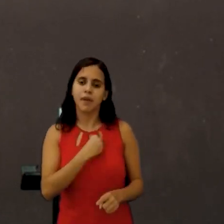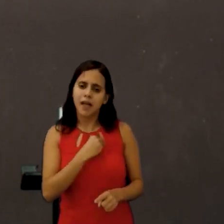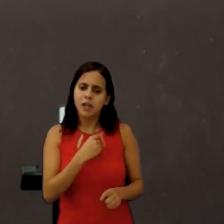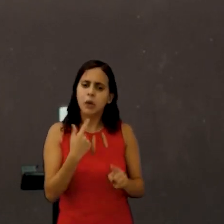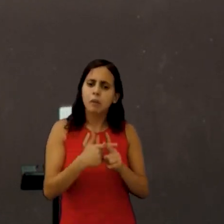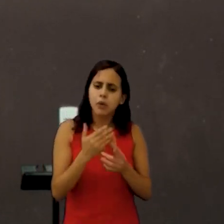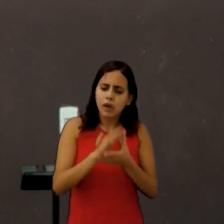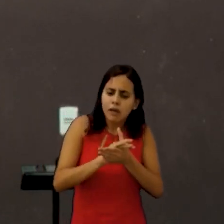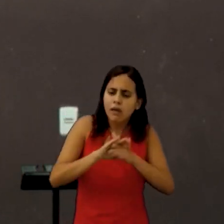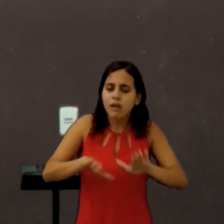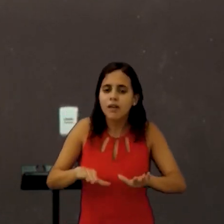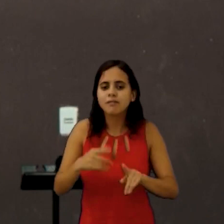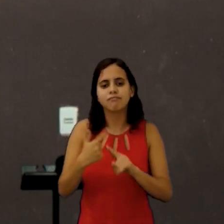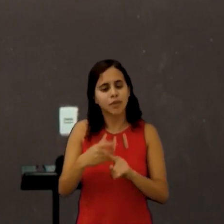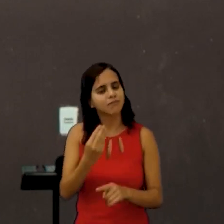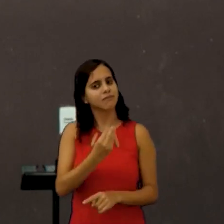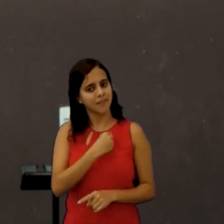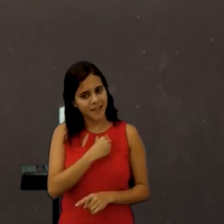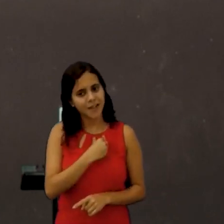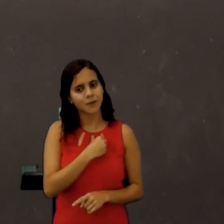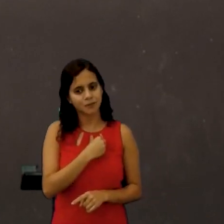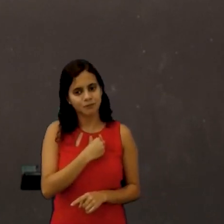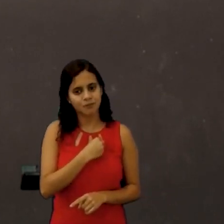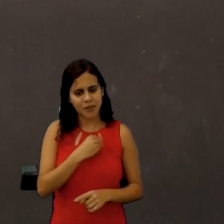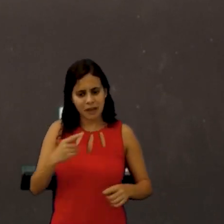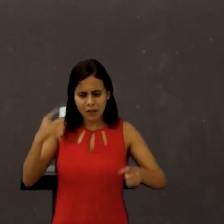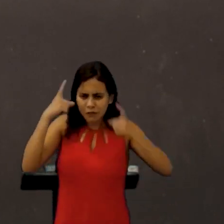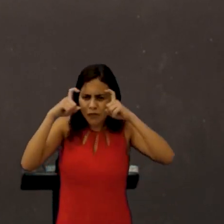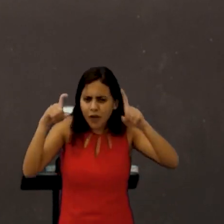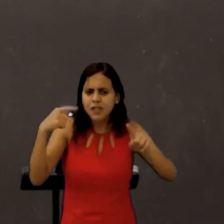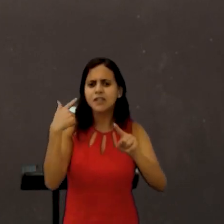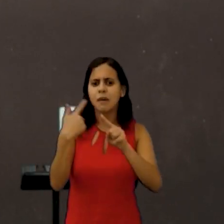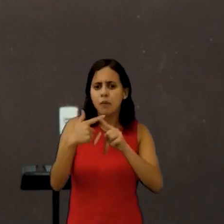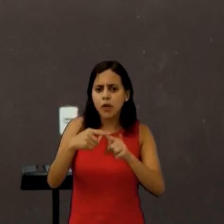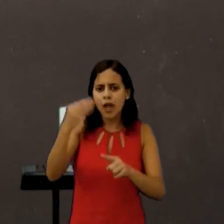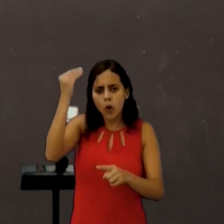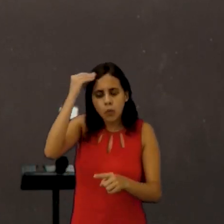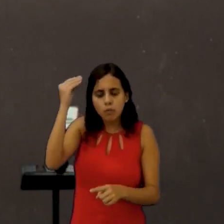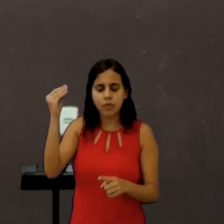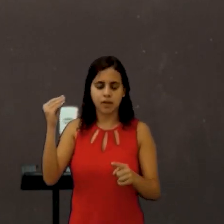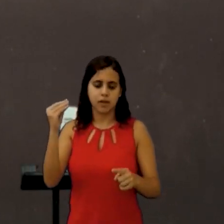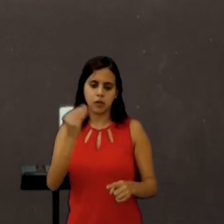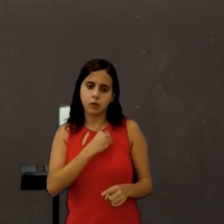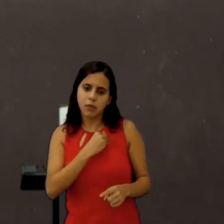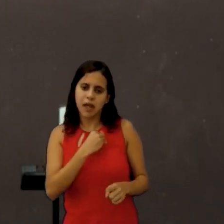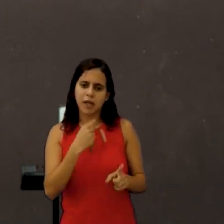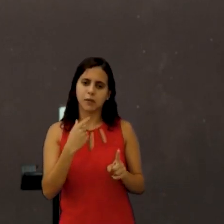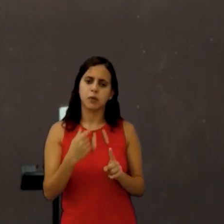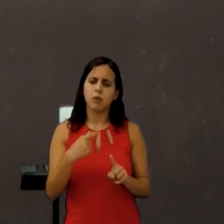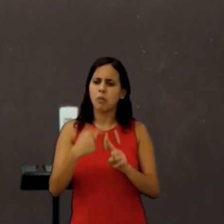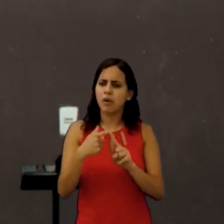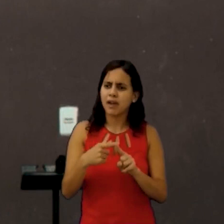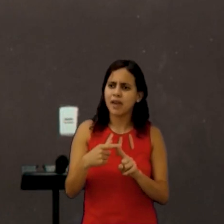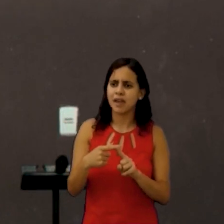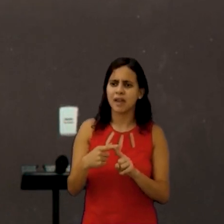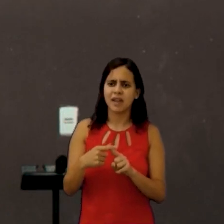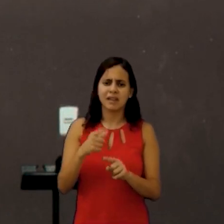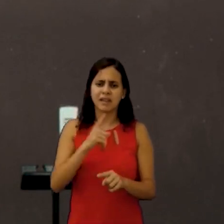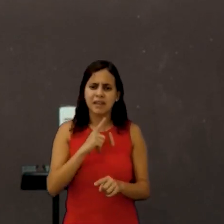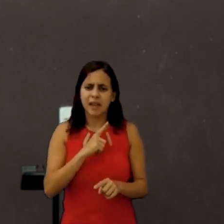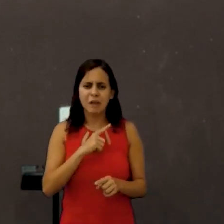divórcio? Por causa do pecado. Por que existe violência? Por causa do pecado. Por que existe desigualdade social, racismo,